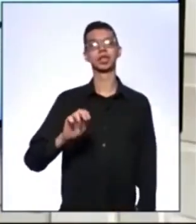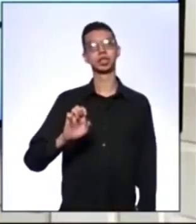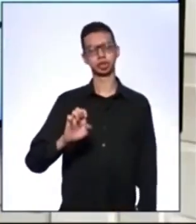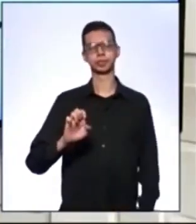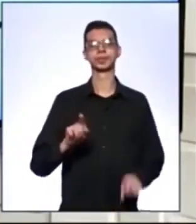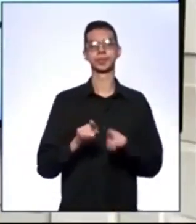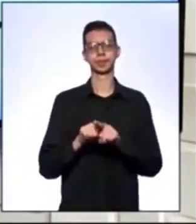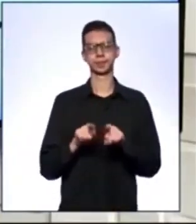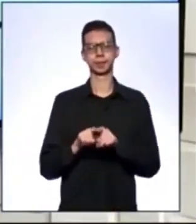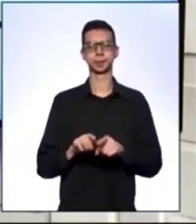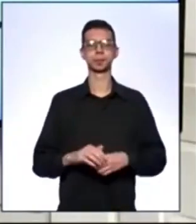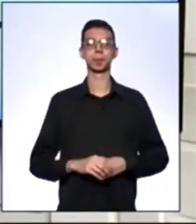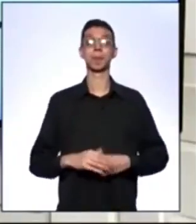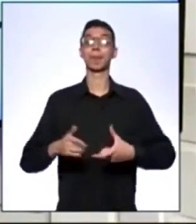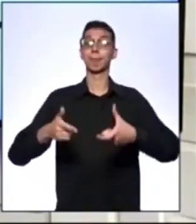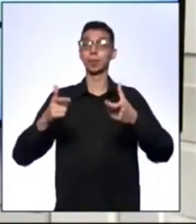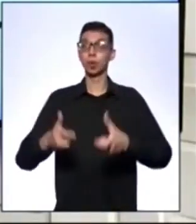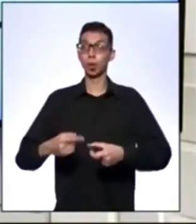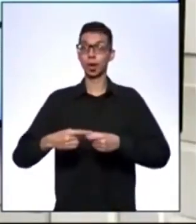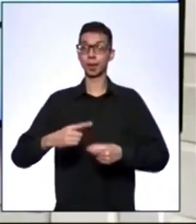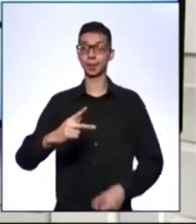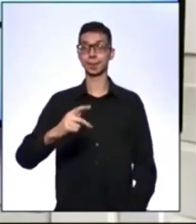em Paraty,